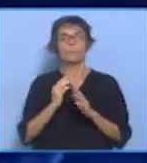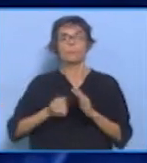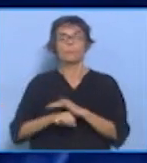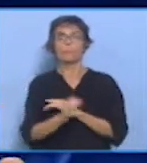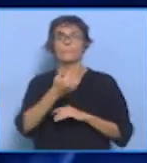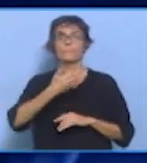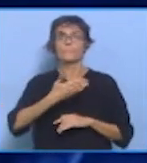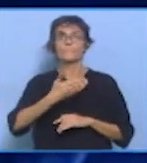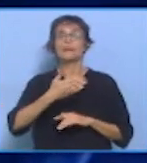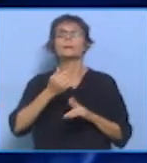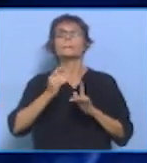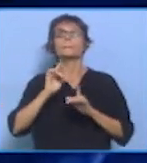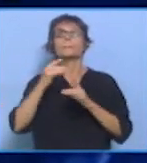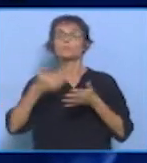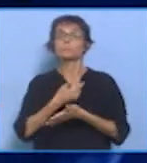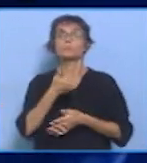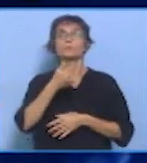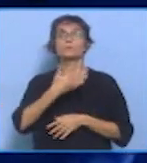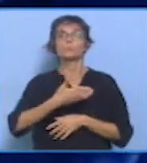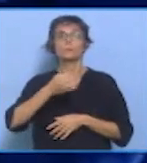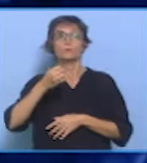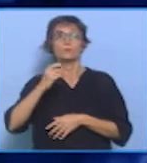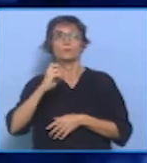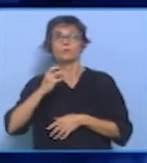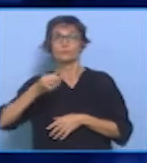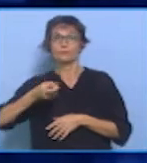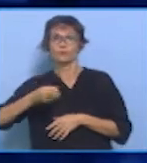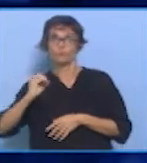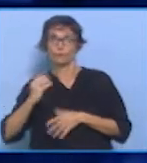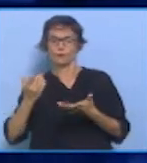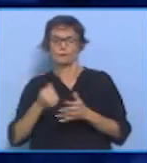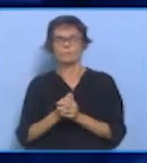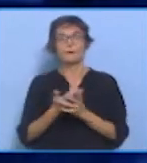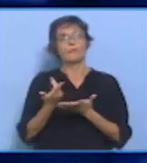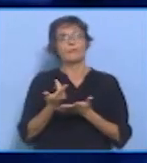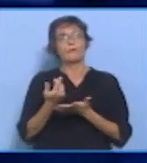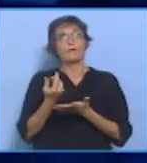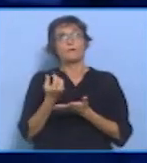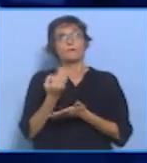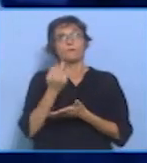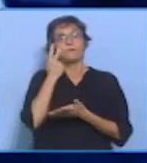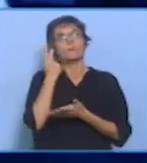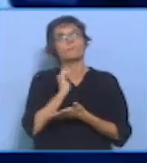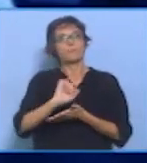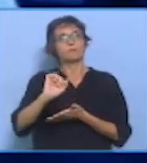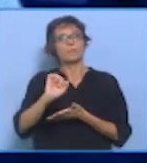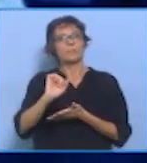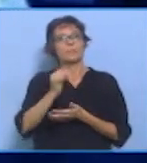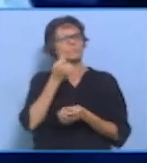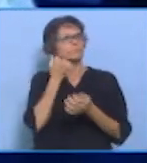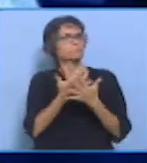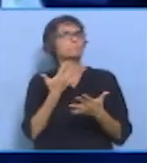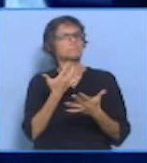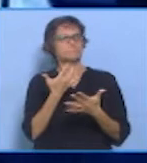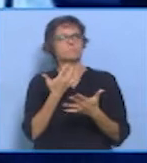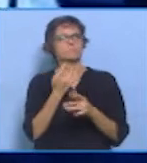quase todo o século XIX, e aquilo que é fantástico em John Henry Newman é